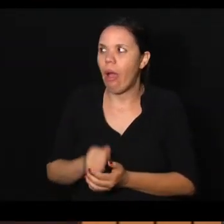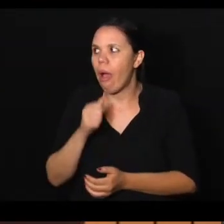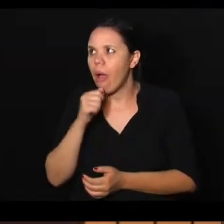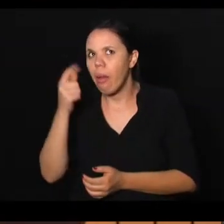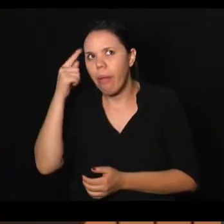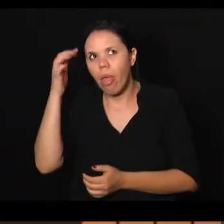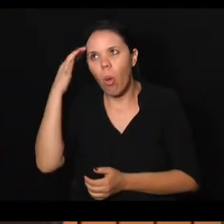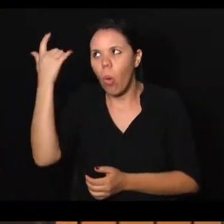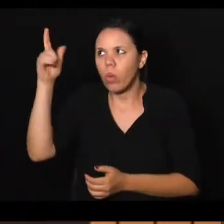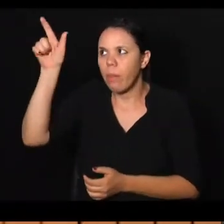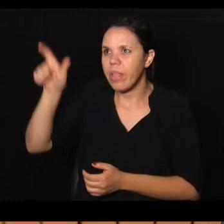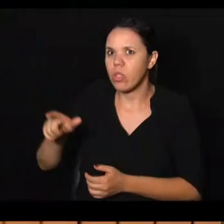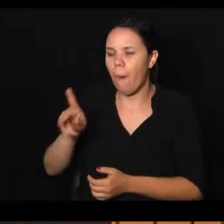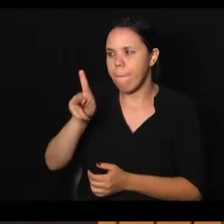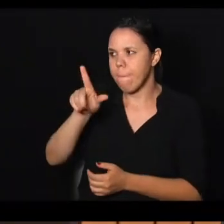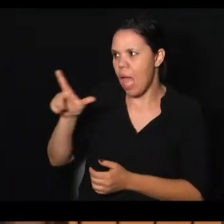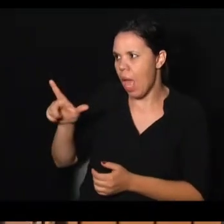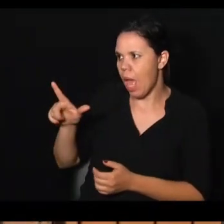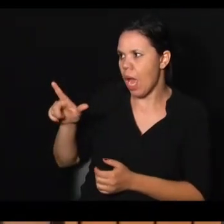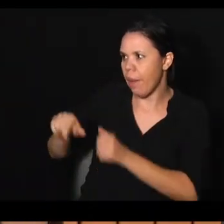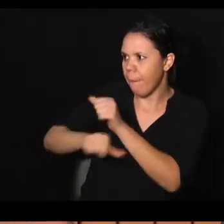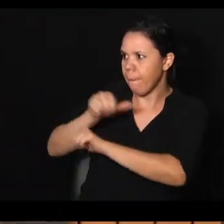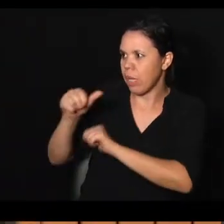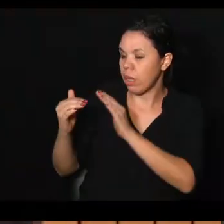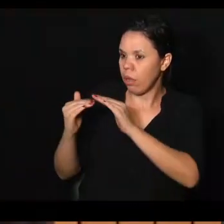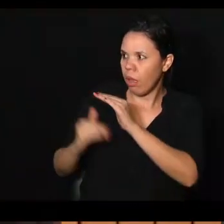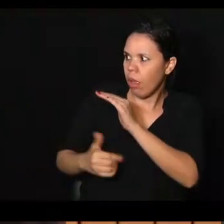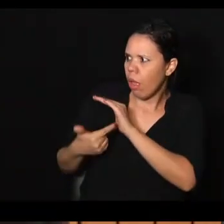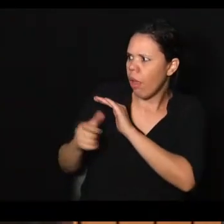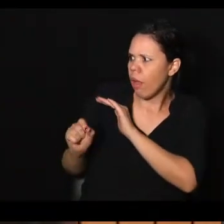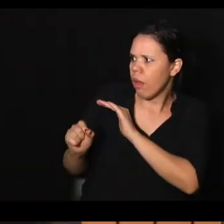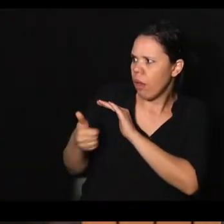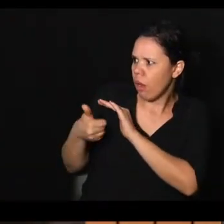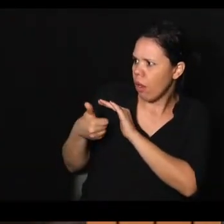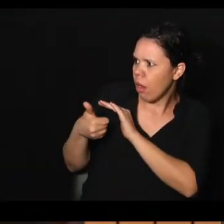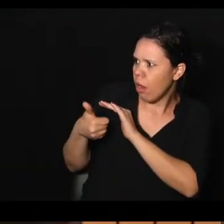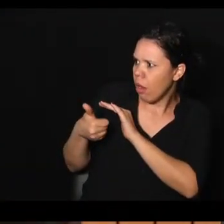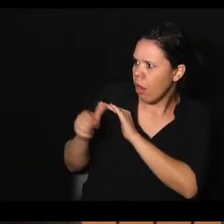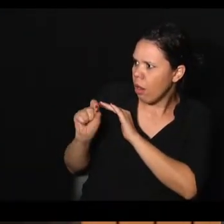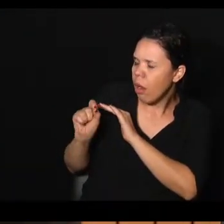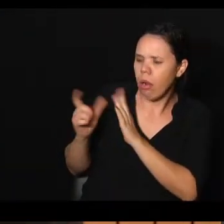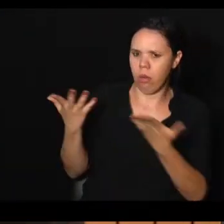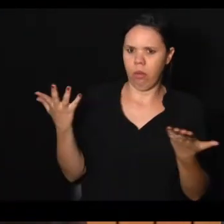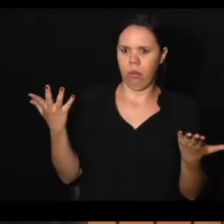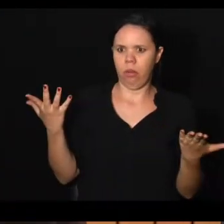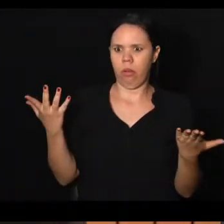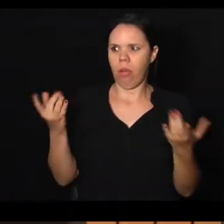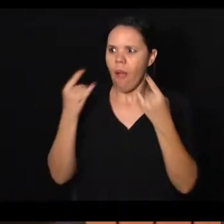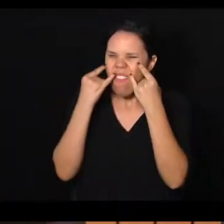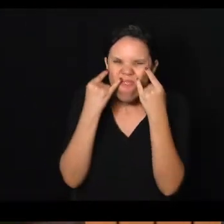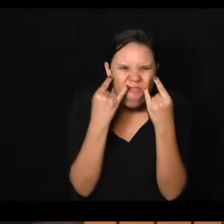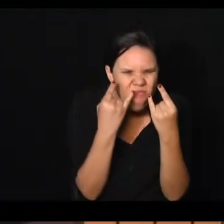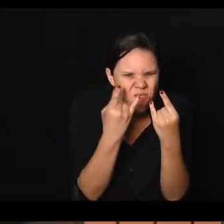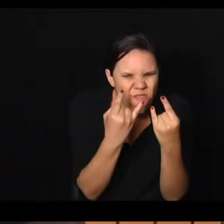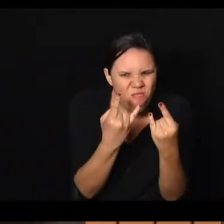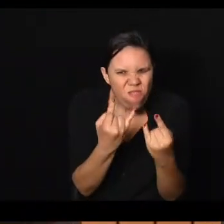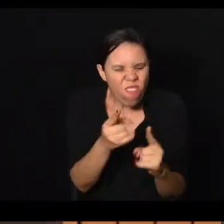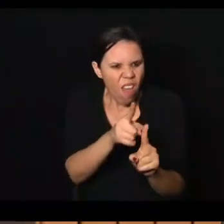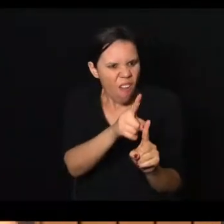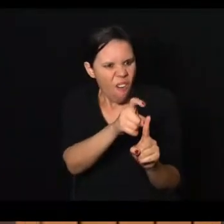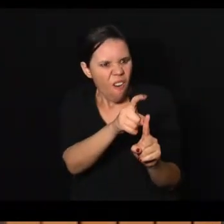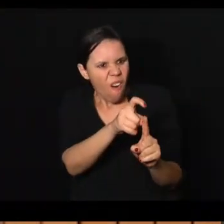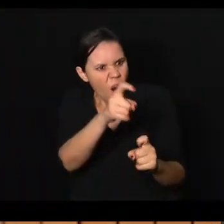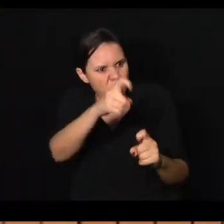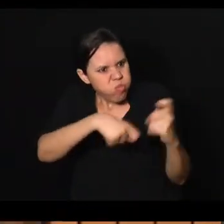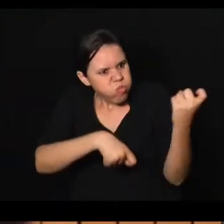ao PL para de 12 diminuir para 10. A quem interessa a erotização de crianças no Brasil?